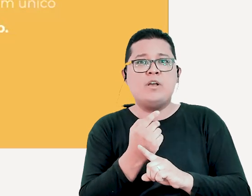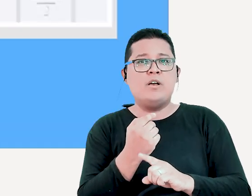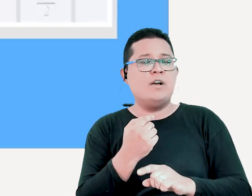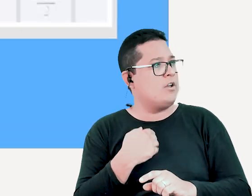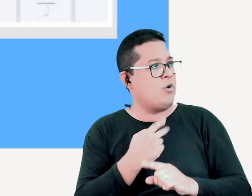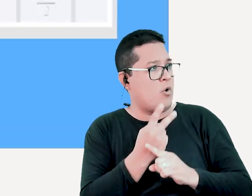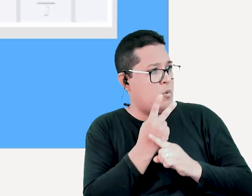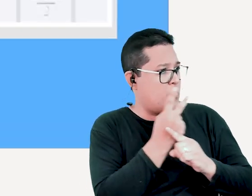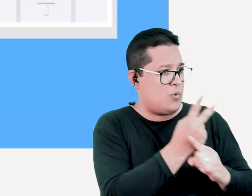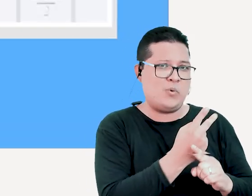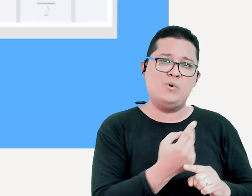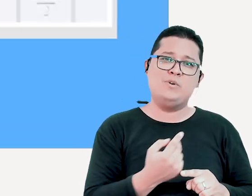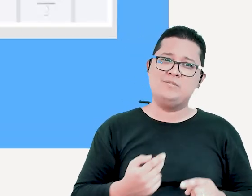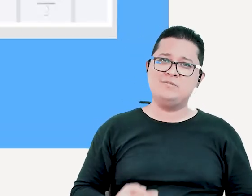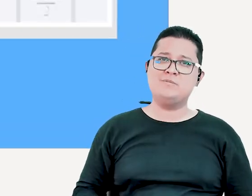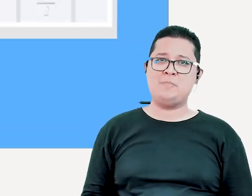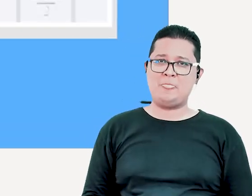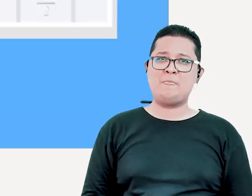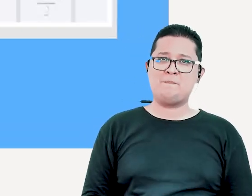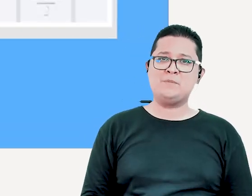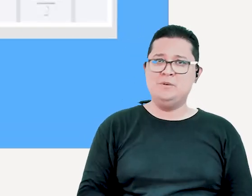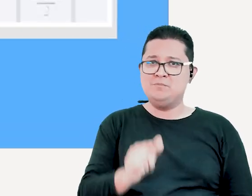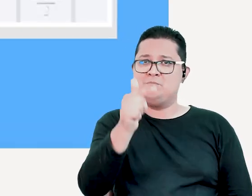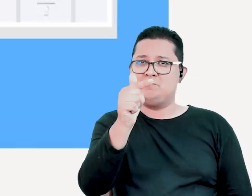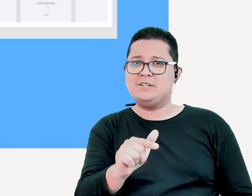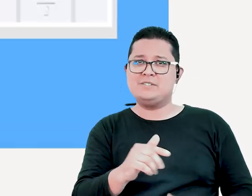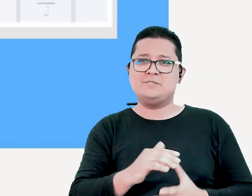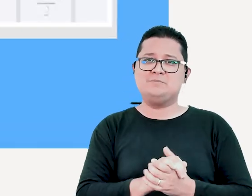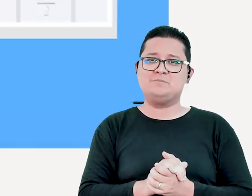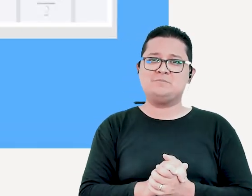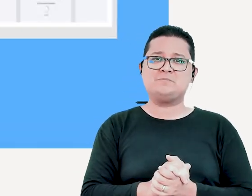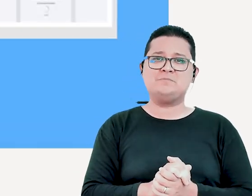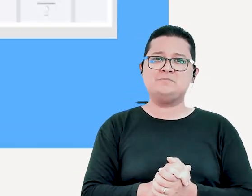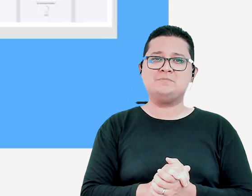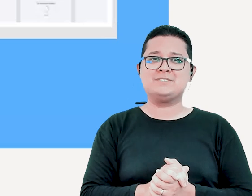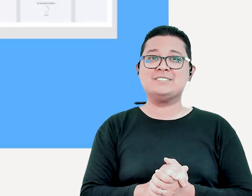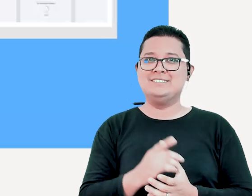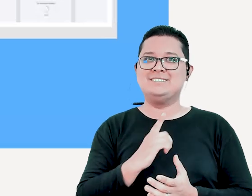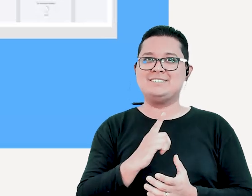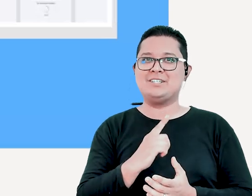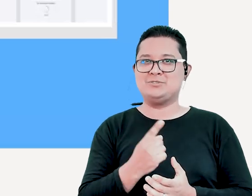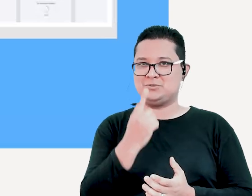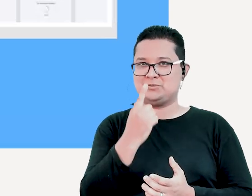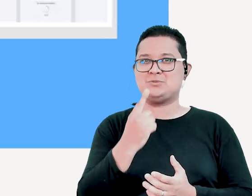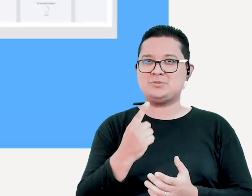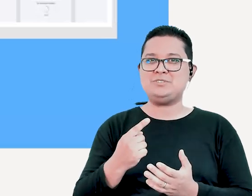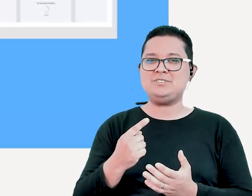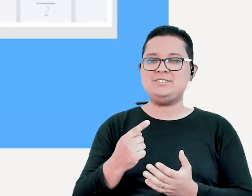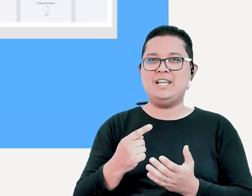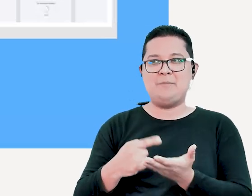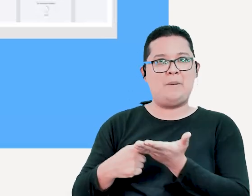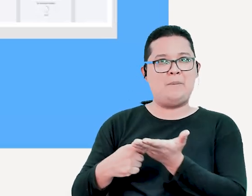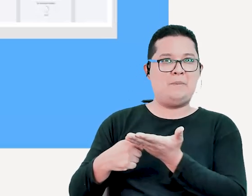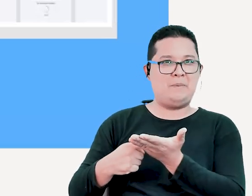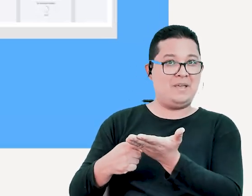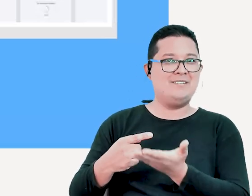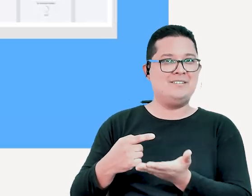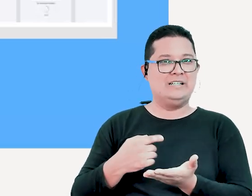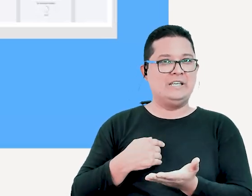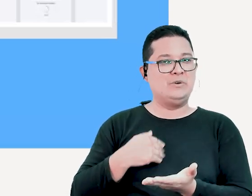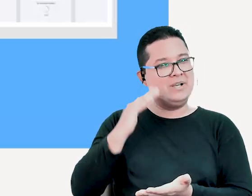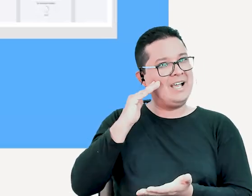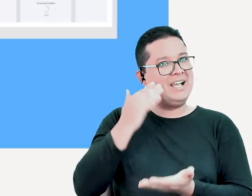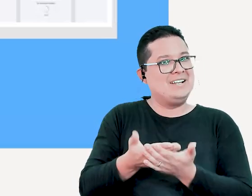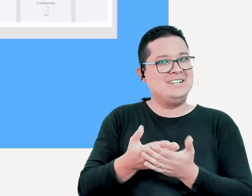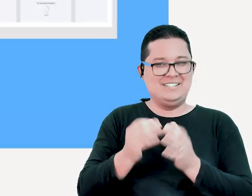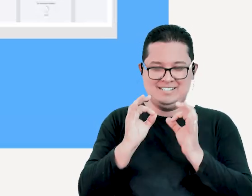né? Além disso, uma parceria que eu acredito super e sou a